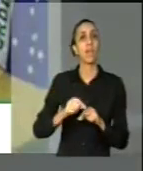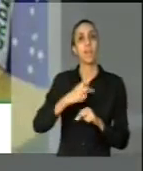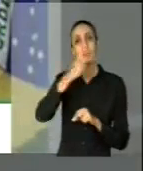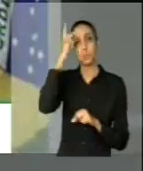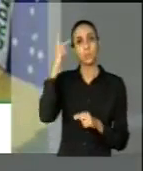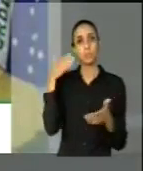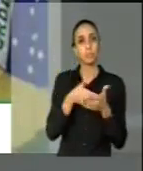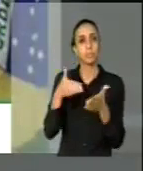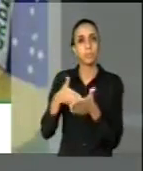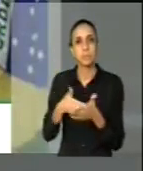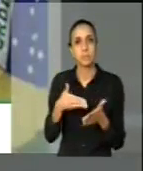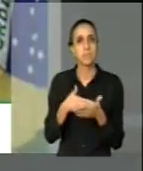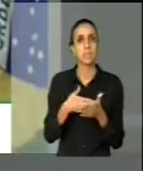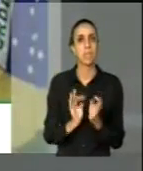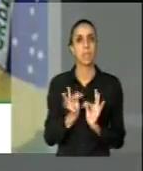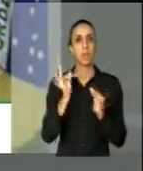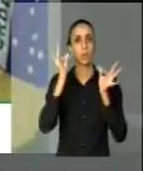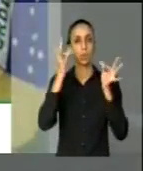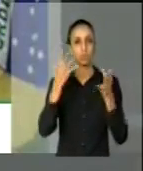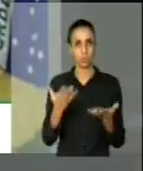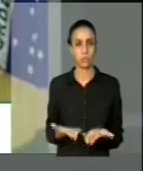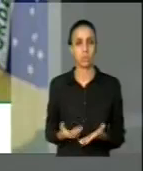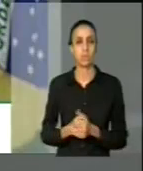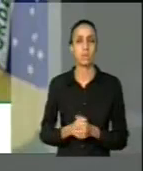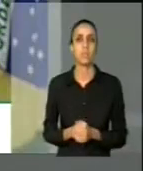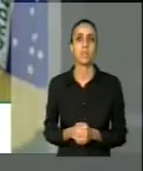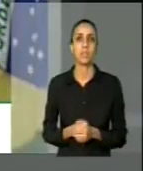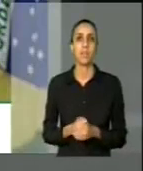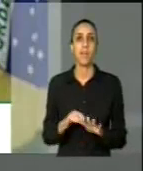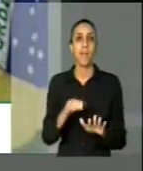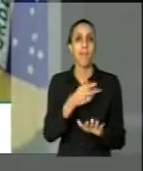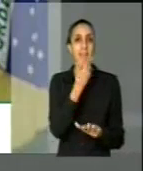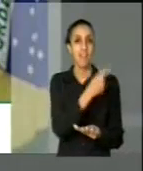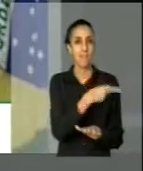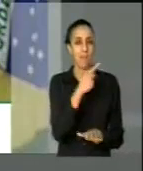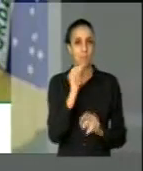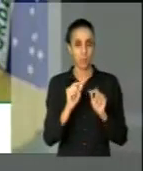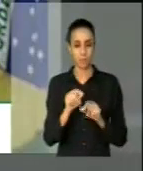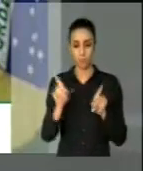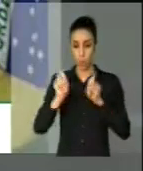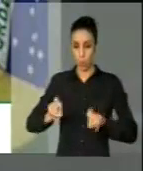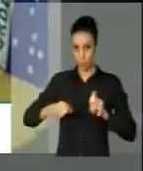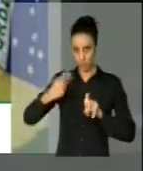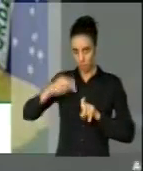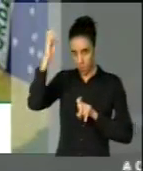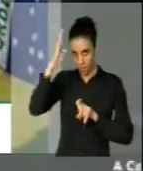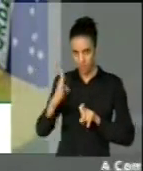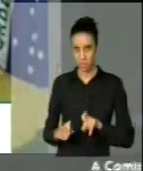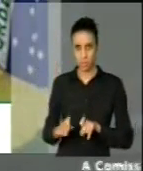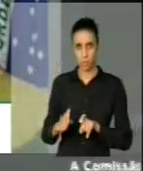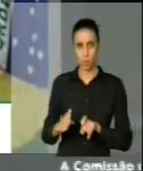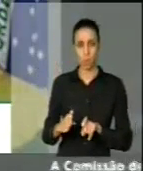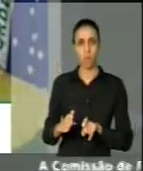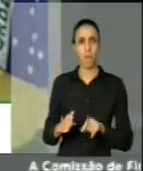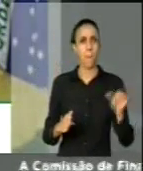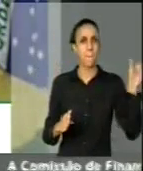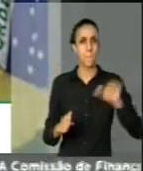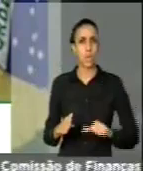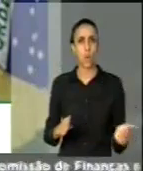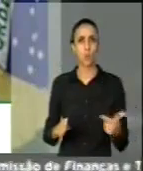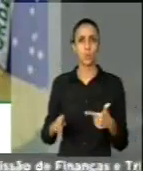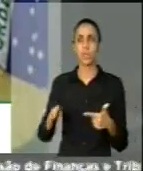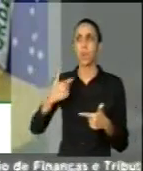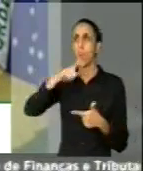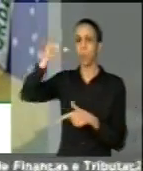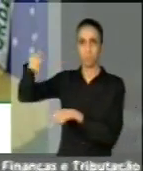de ponta da época. Ele dizia assim, o computador brasileiro é 4 vezes inferior ao